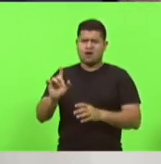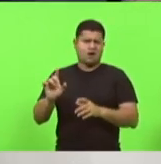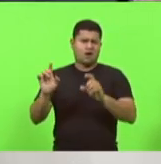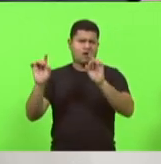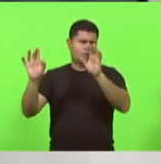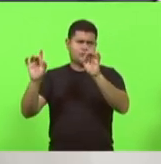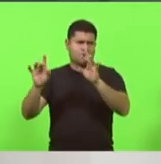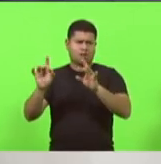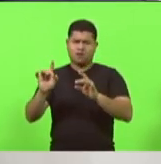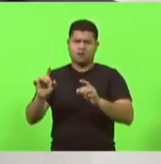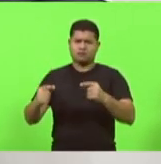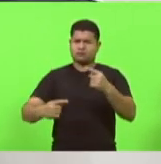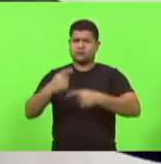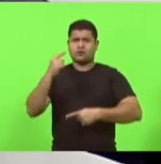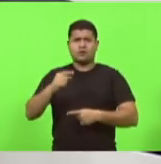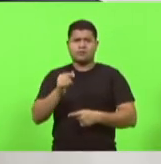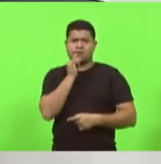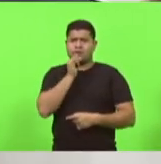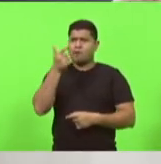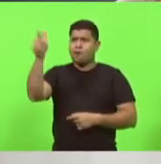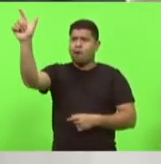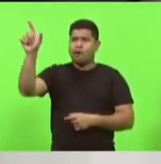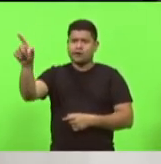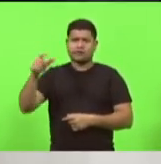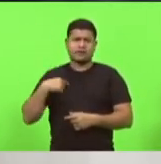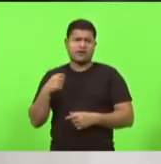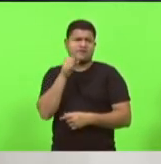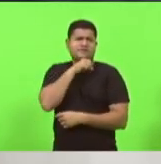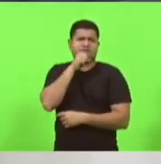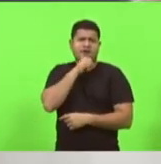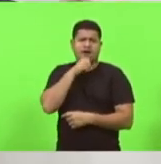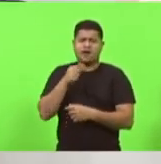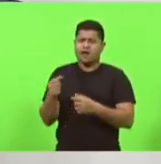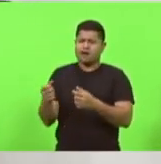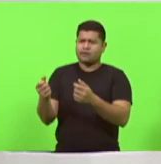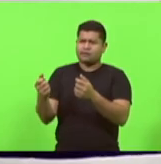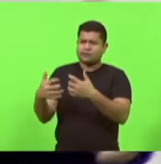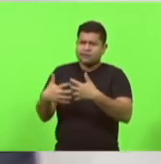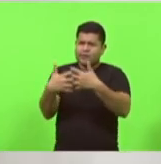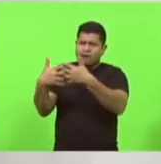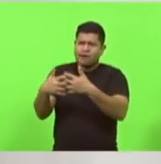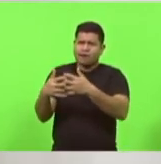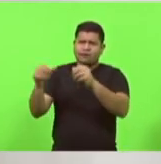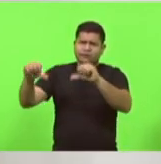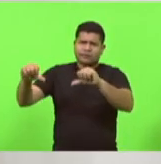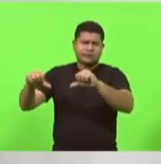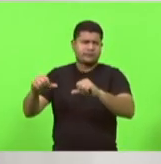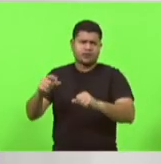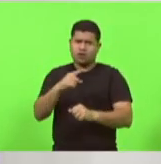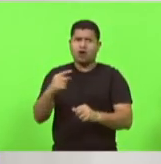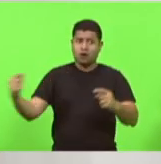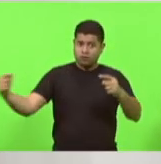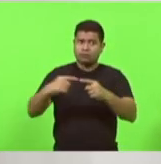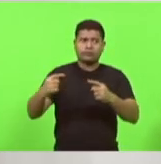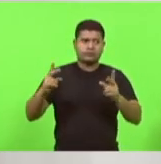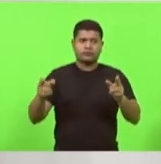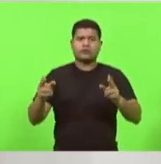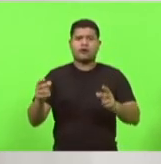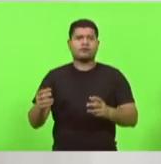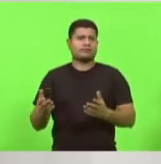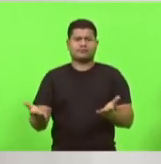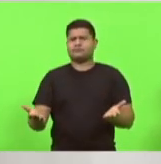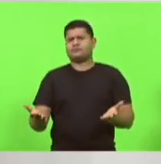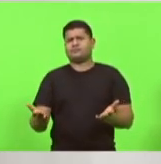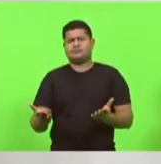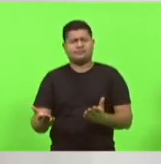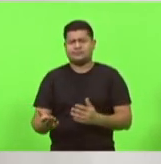O outro lá só tem um caminhãozinho velho lá, uma Kombi. Você, vamos ter dar uma Kombi também. Não, isso